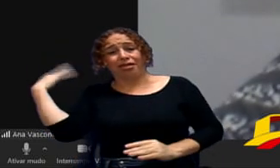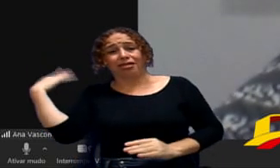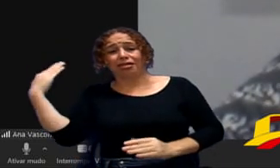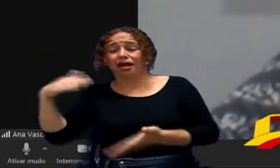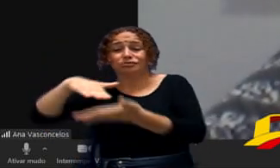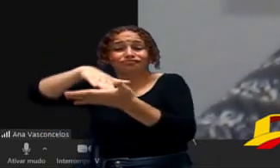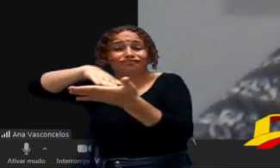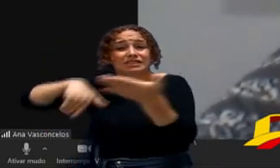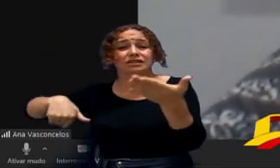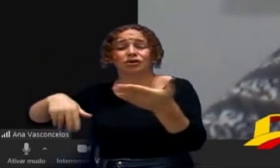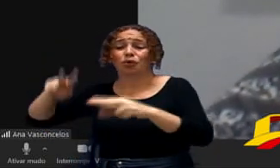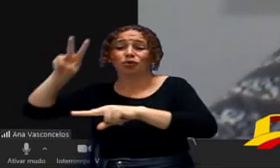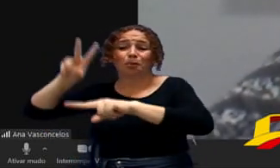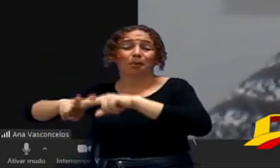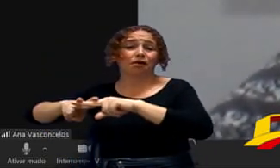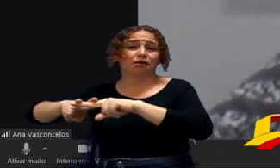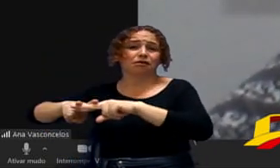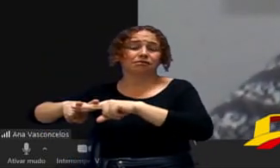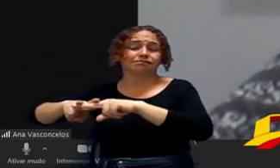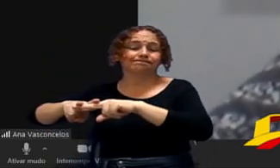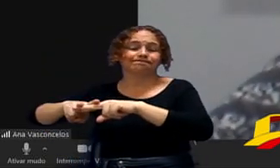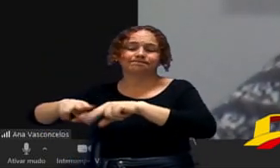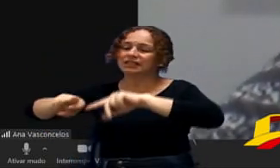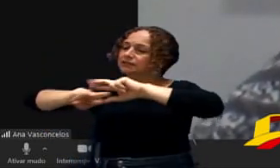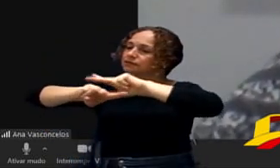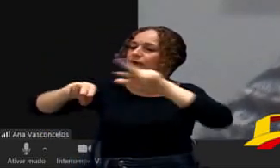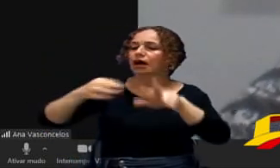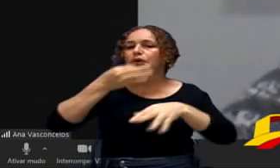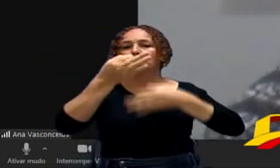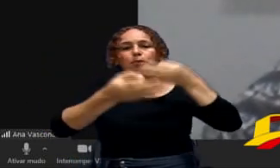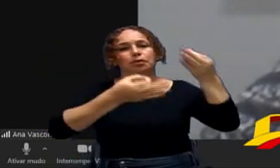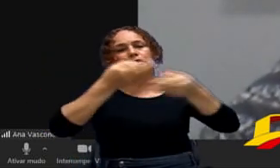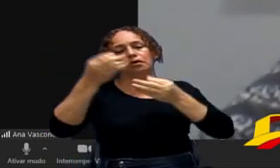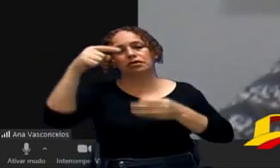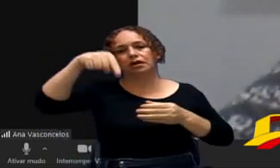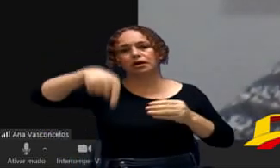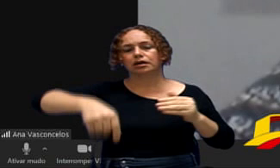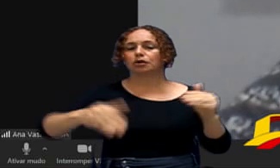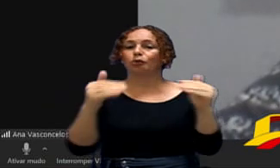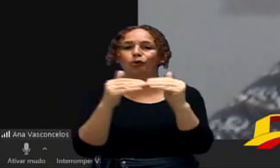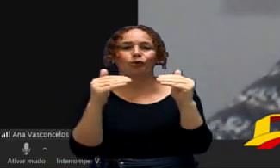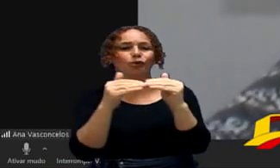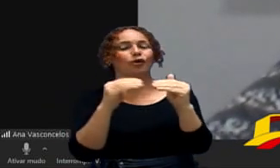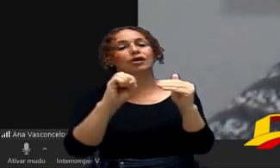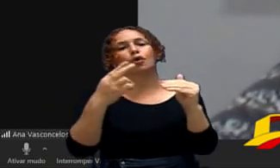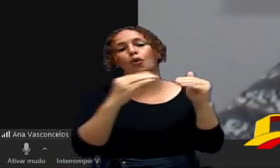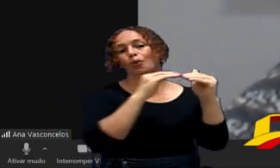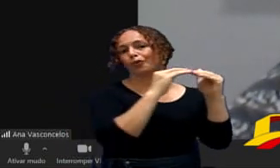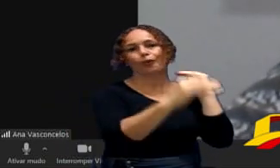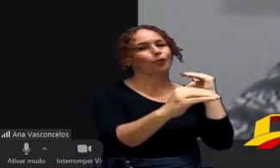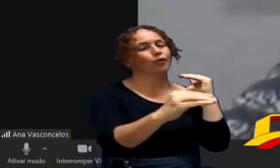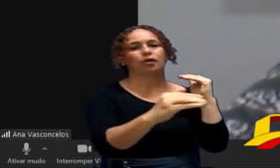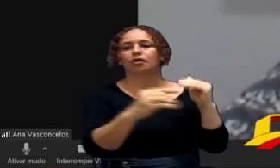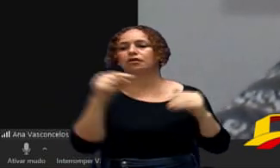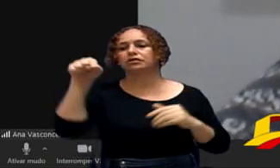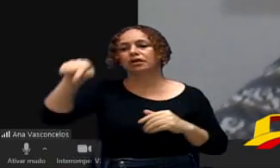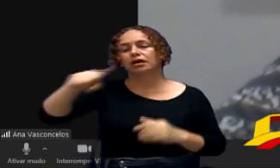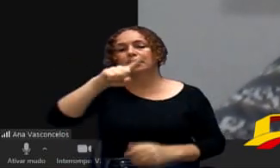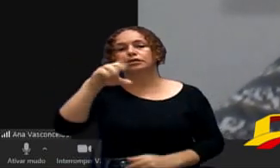cativeiro. São muitos argumentos aqui prós e contra a permanência ou não do Sandro no zoológico